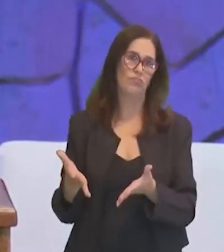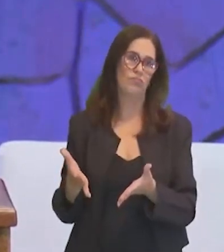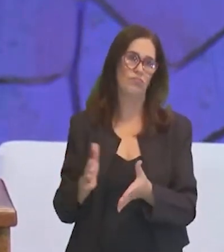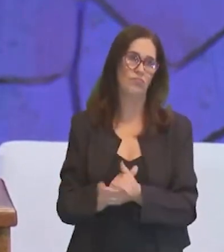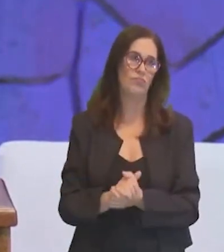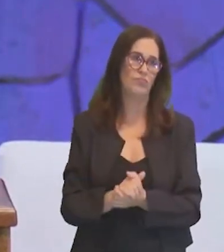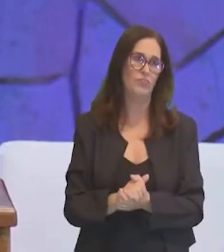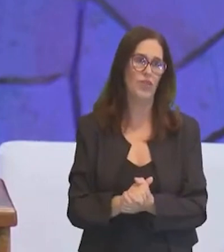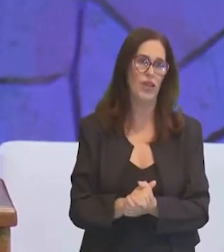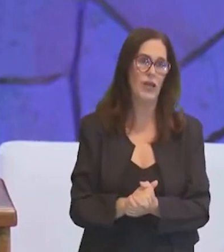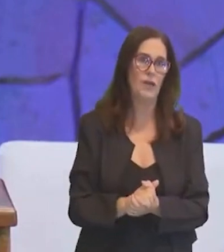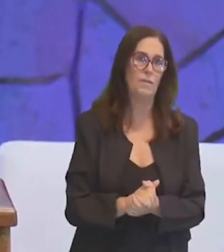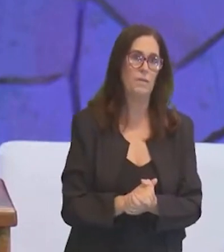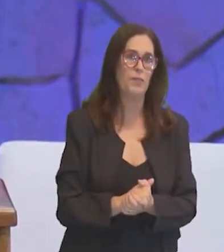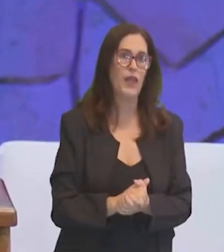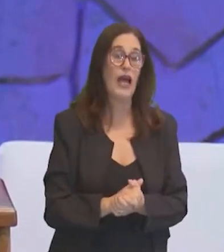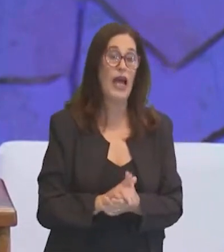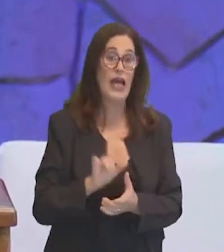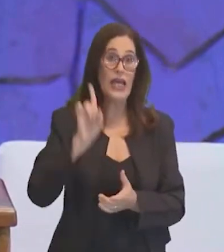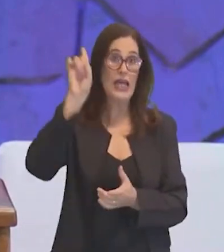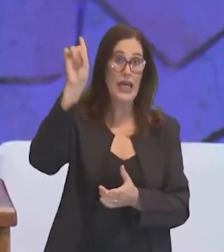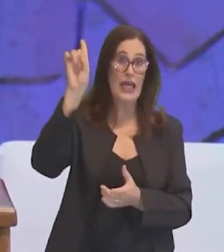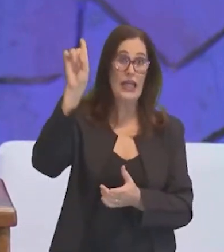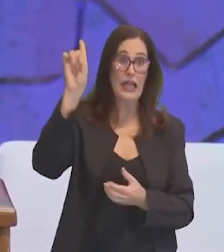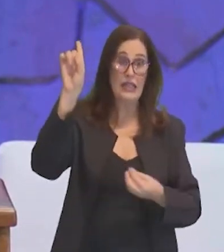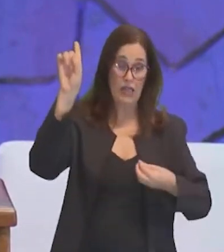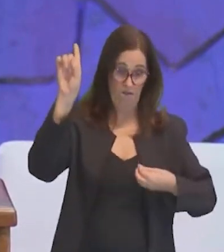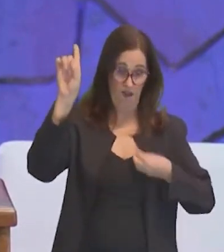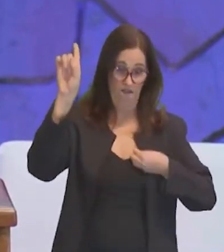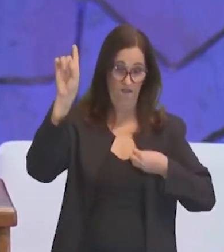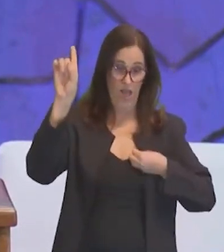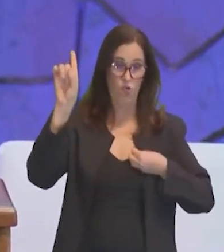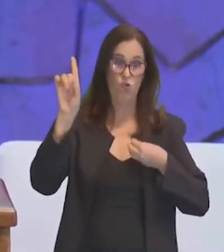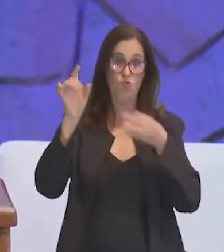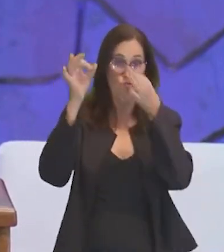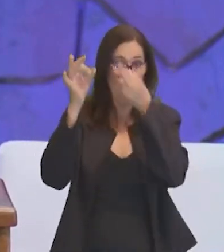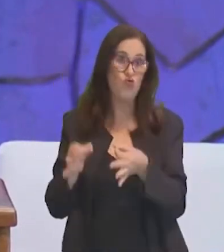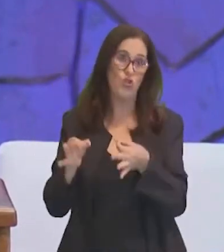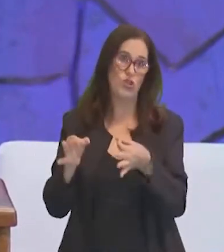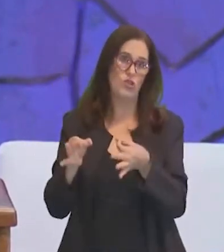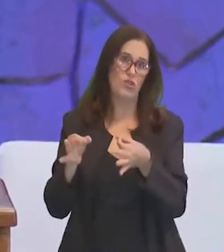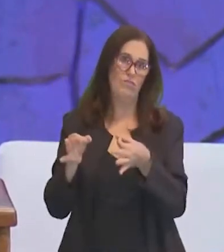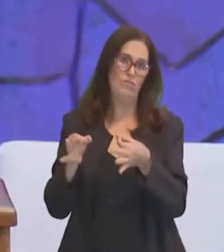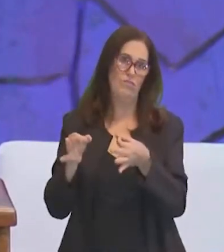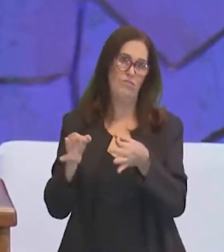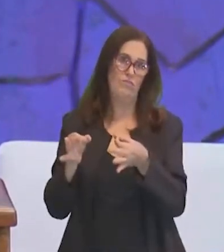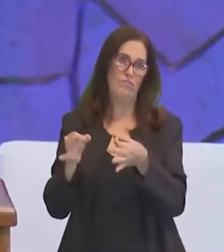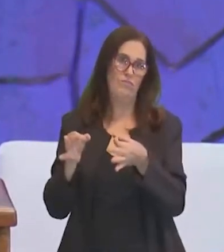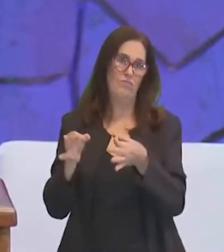e Ele sempre vai agir com justiça sobre aqueles